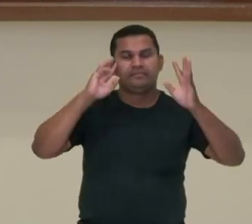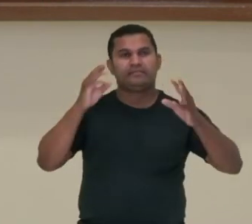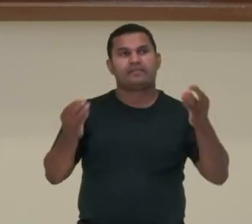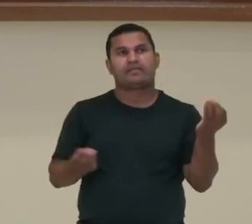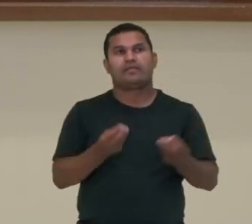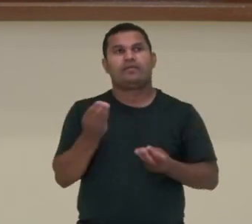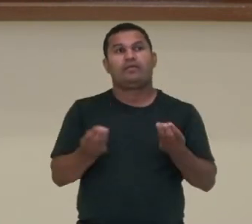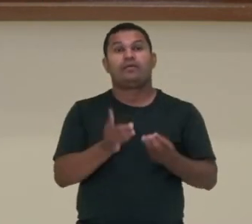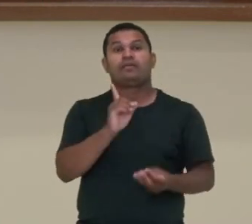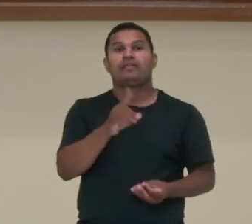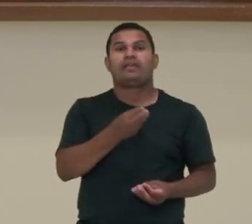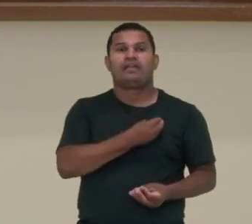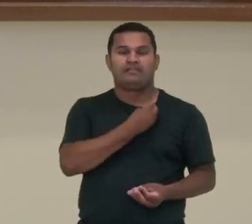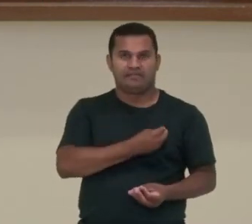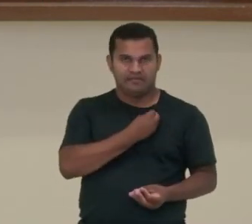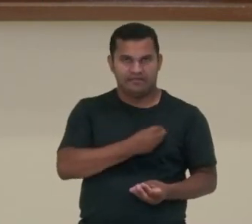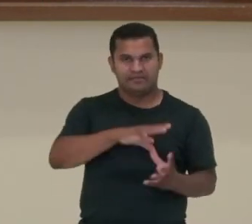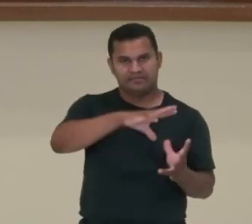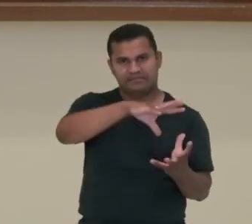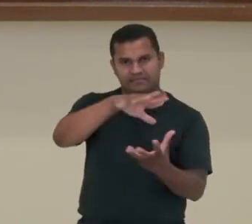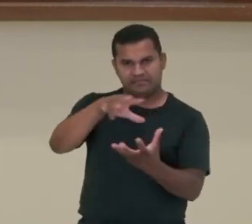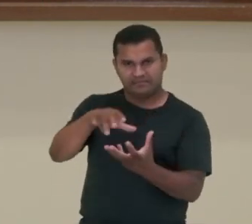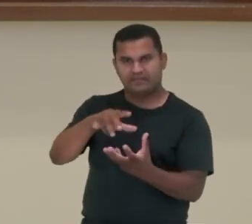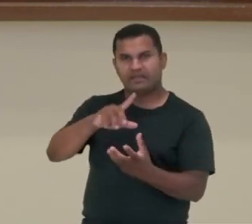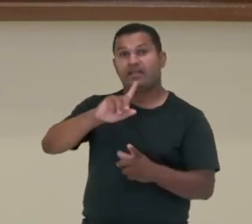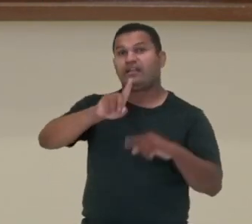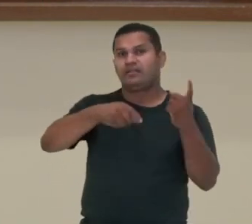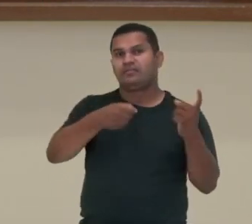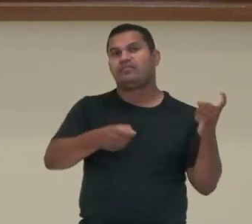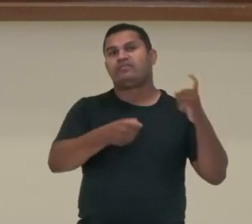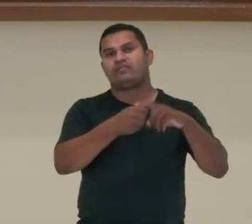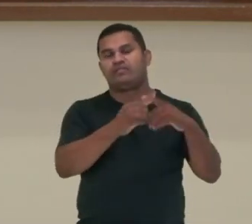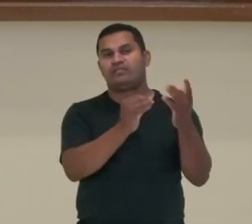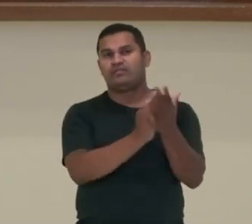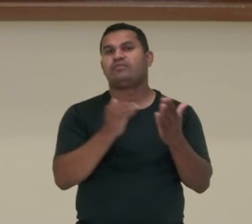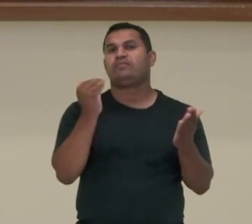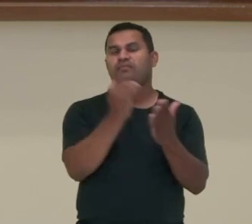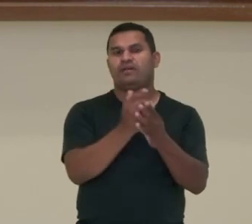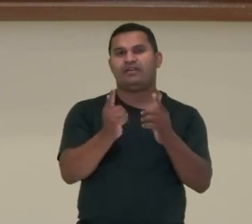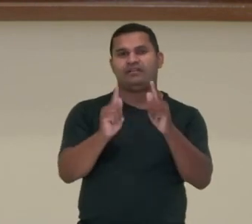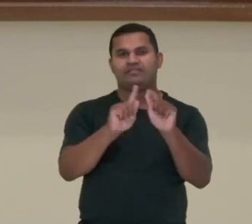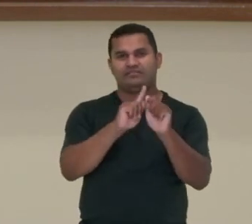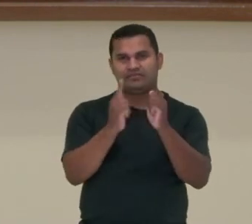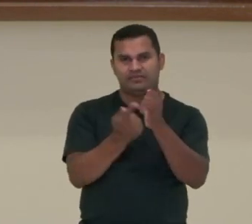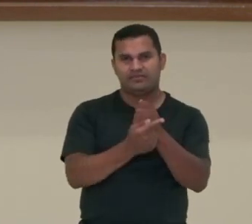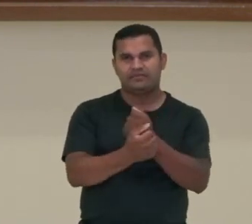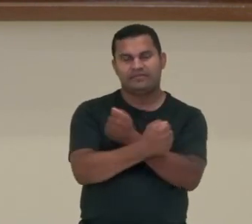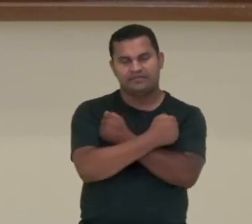biosfera e nós voltamos numa próxima aula com mais geografia. Um abraço a todos.